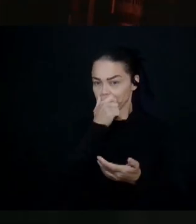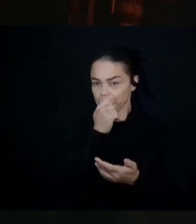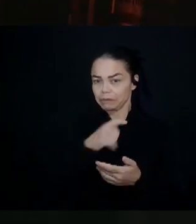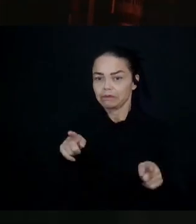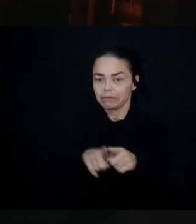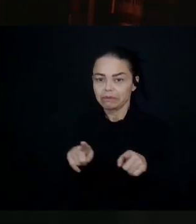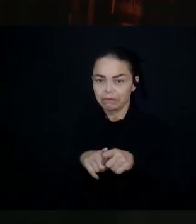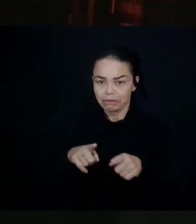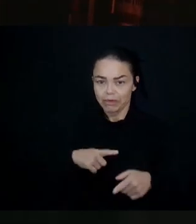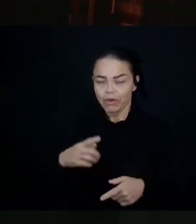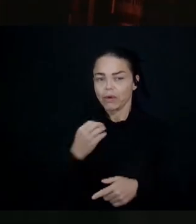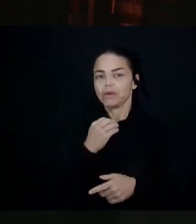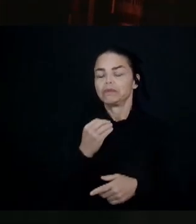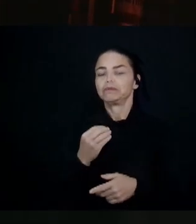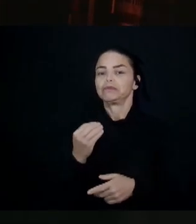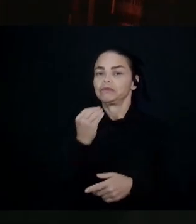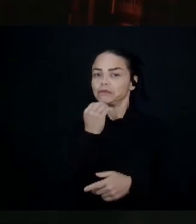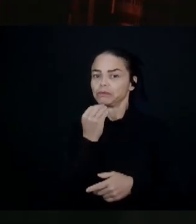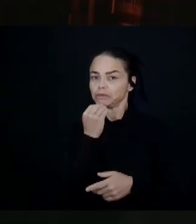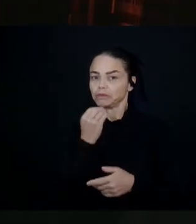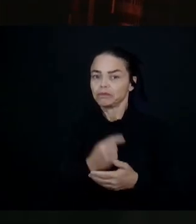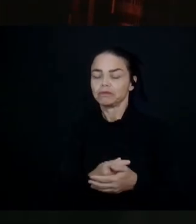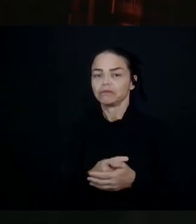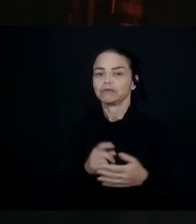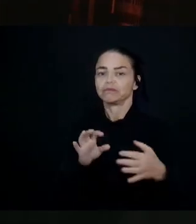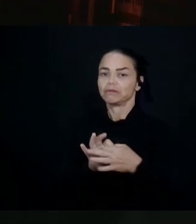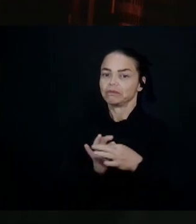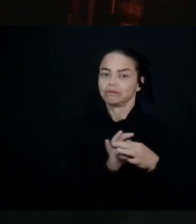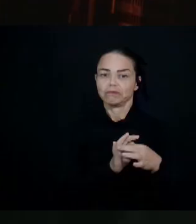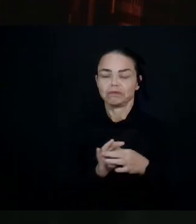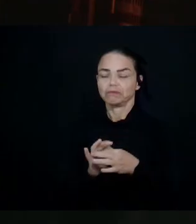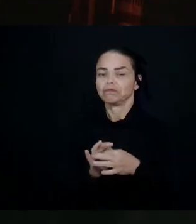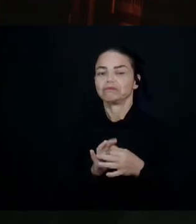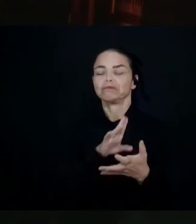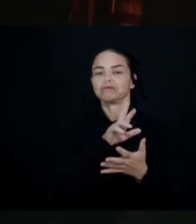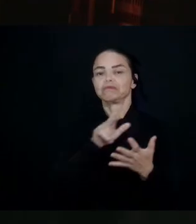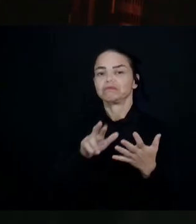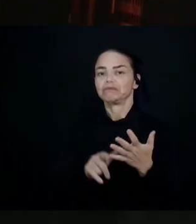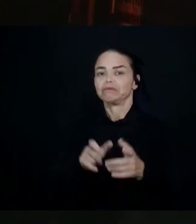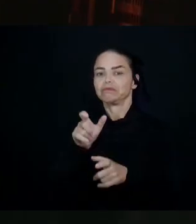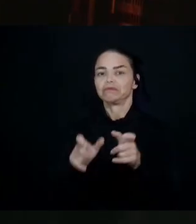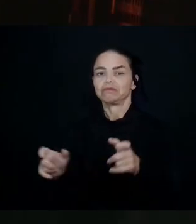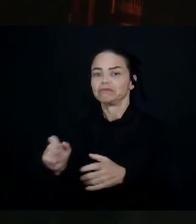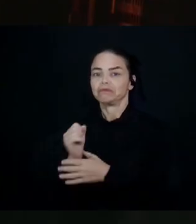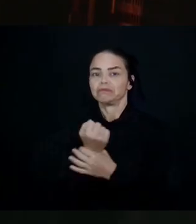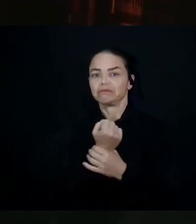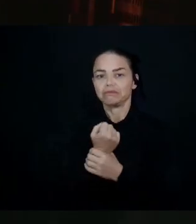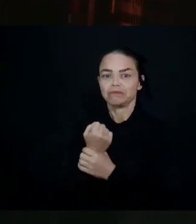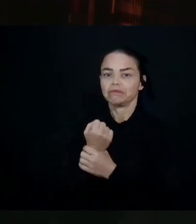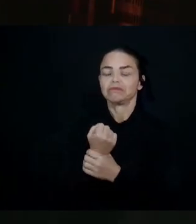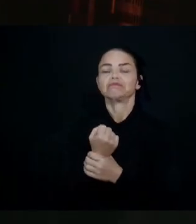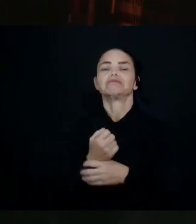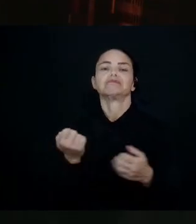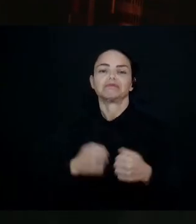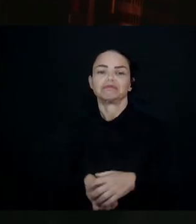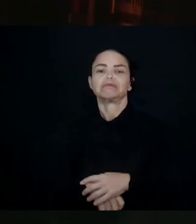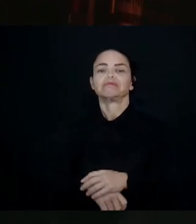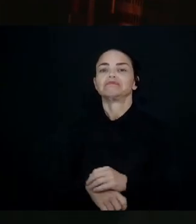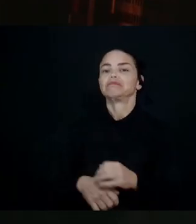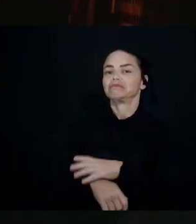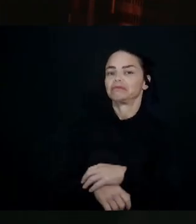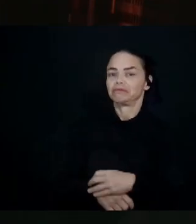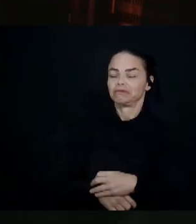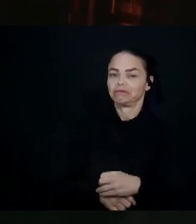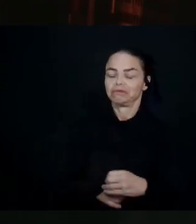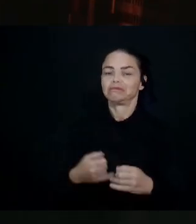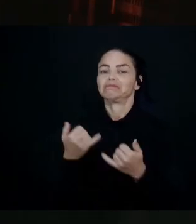oportunidade de se conectar com outras pessoas de forma segura, né, para poder brincar nesse